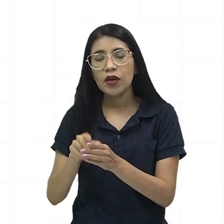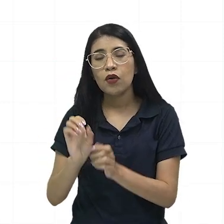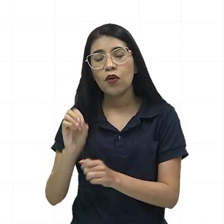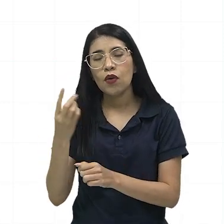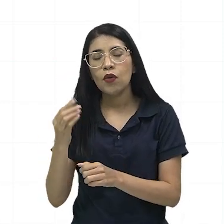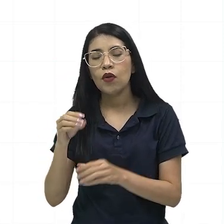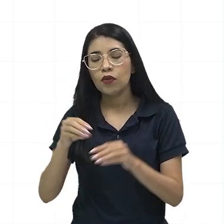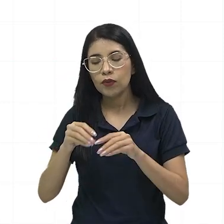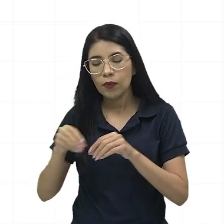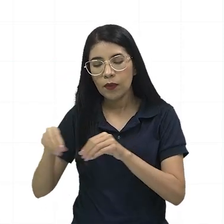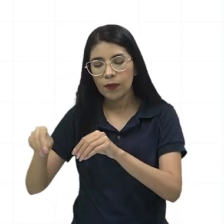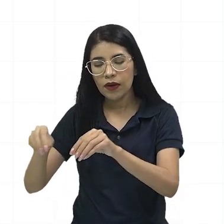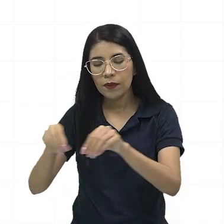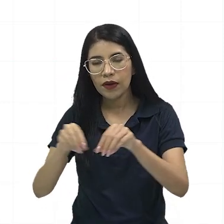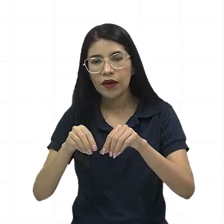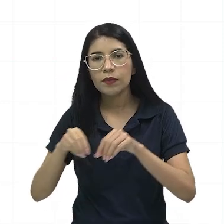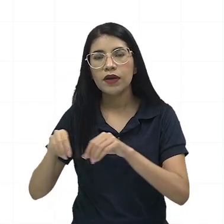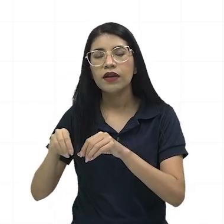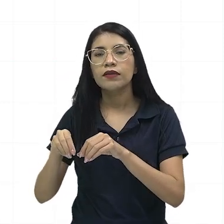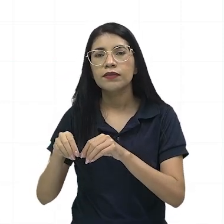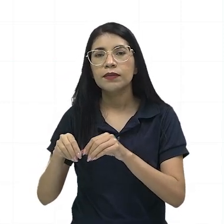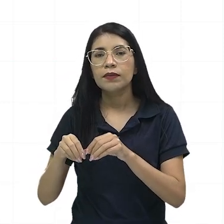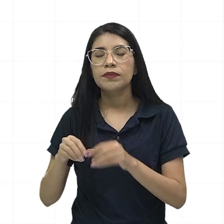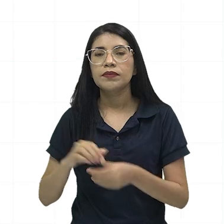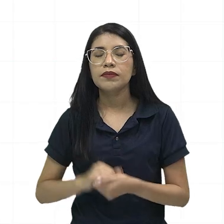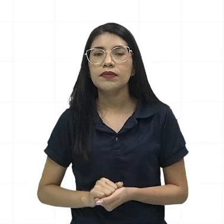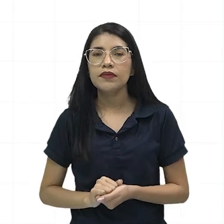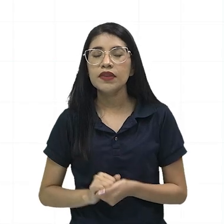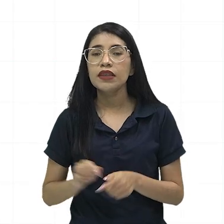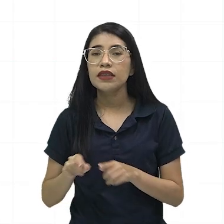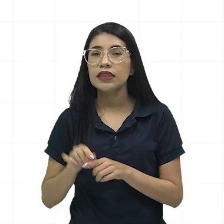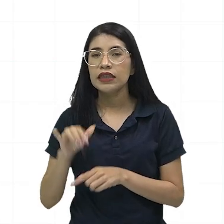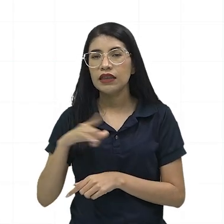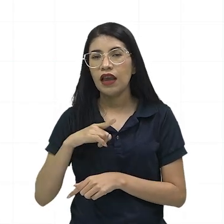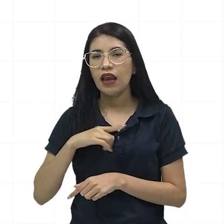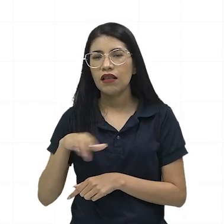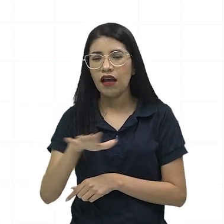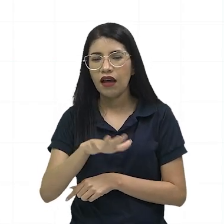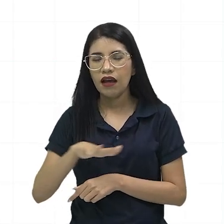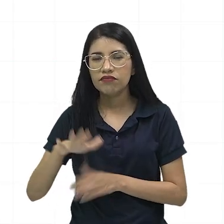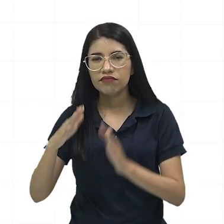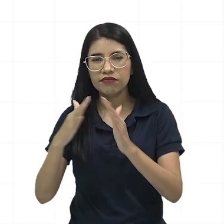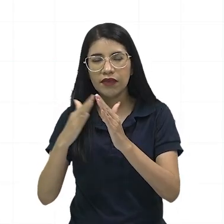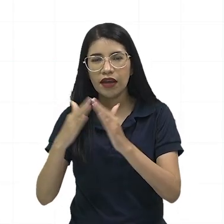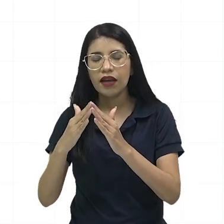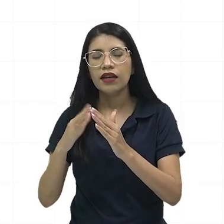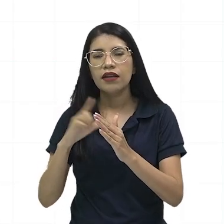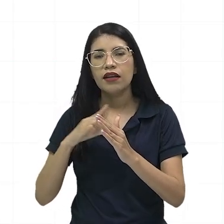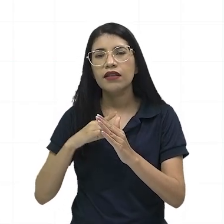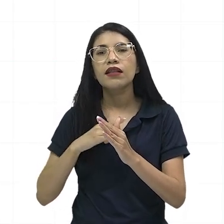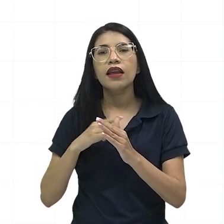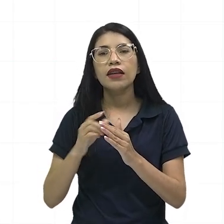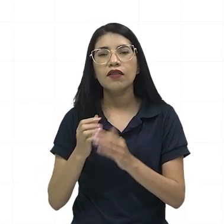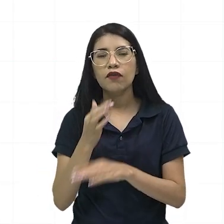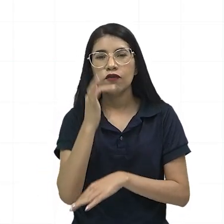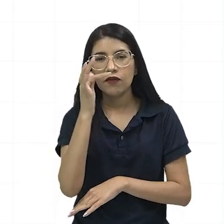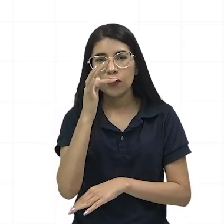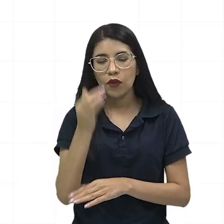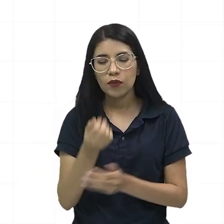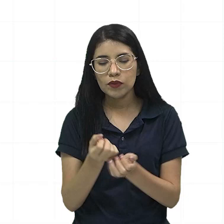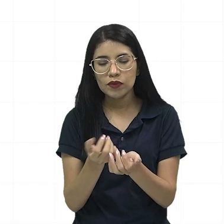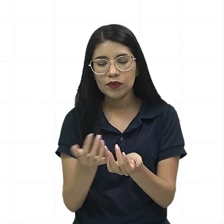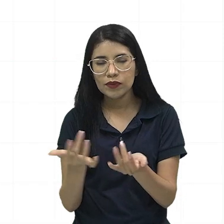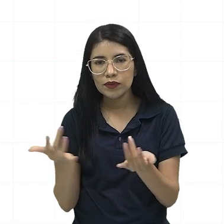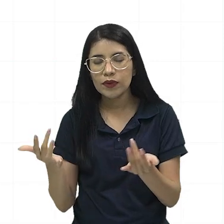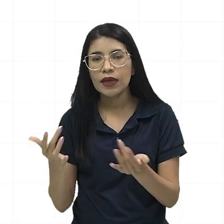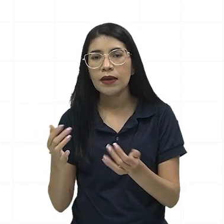tem plantinhas, vasos de planta, né? Gosta ali de ter o seu jardim, é importante analisar sempre